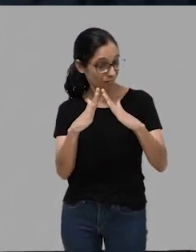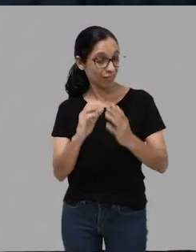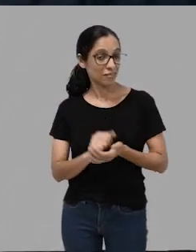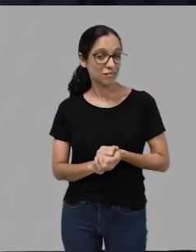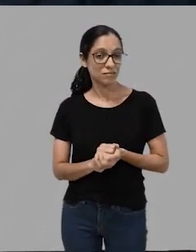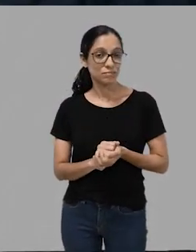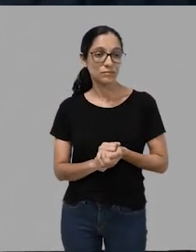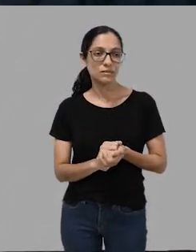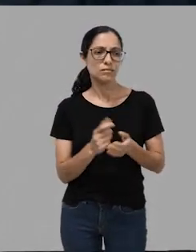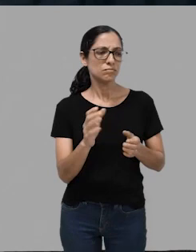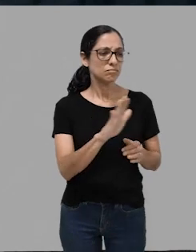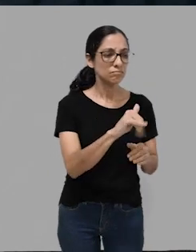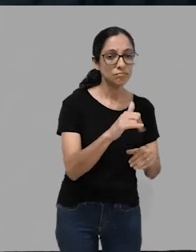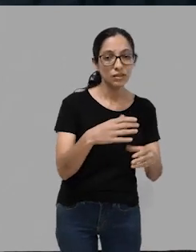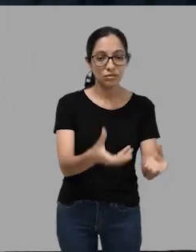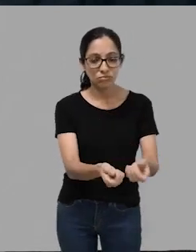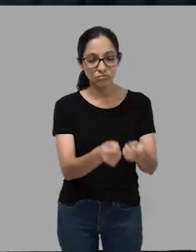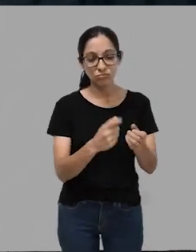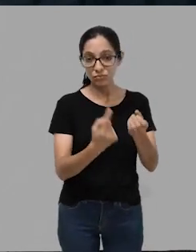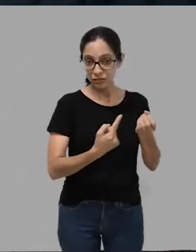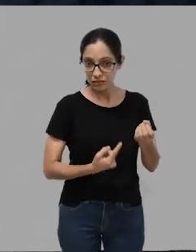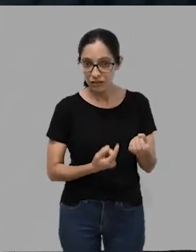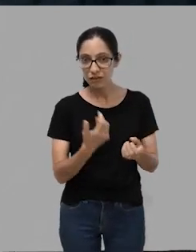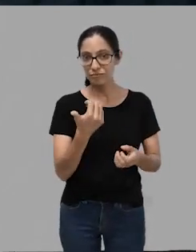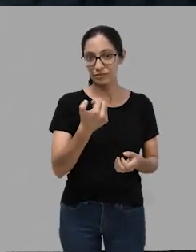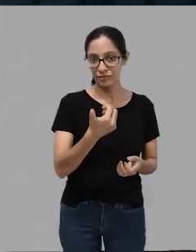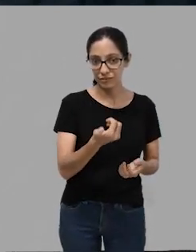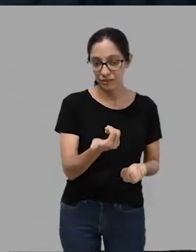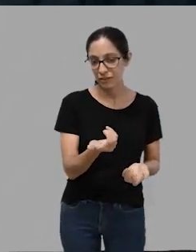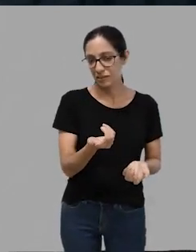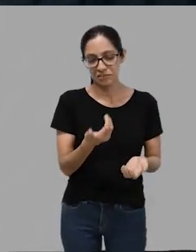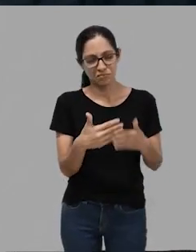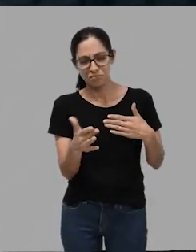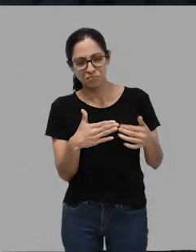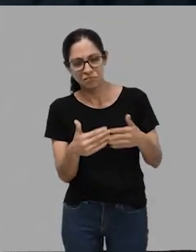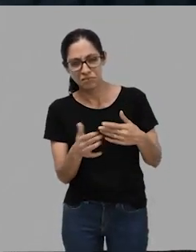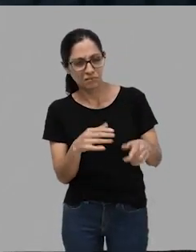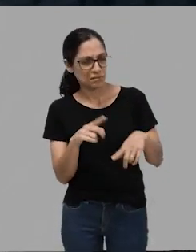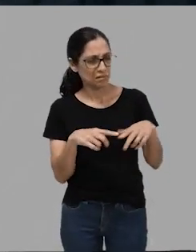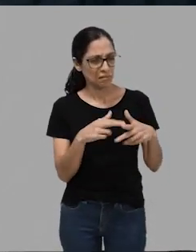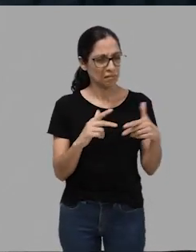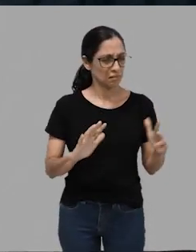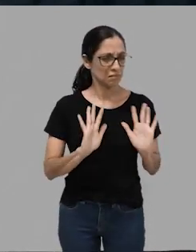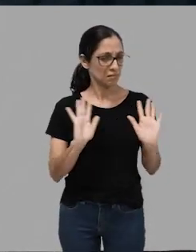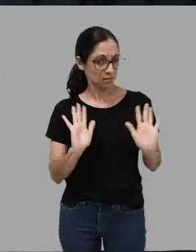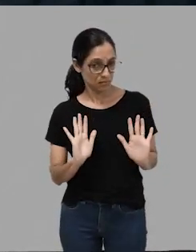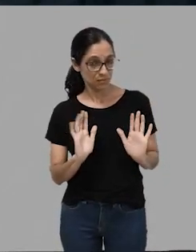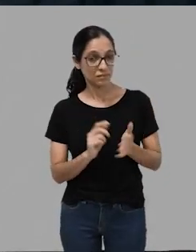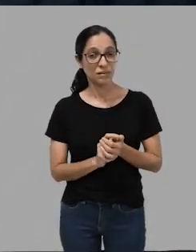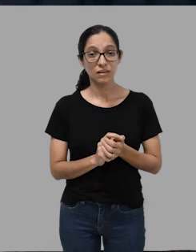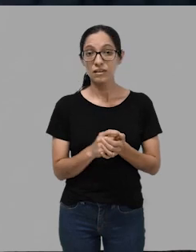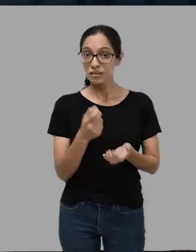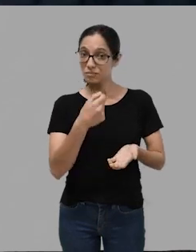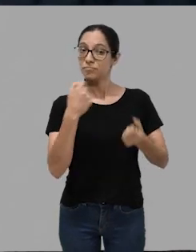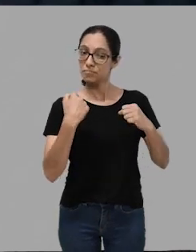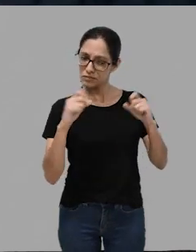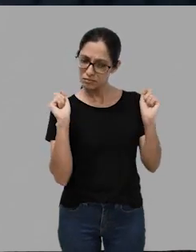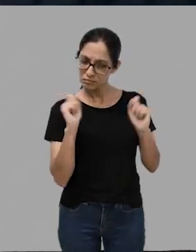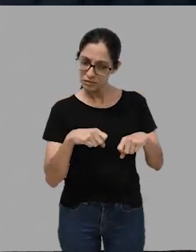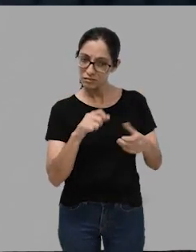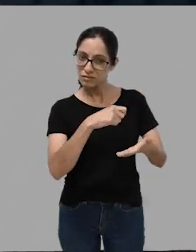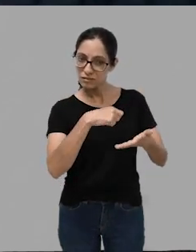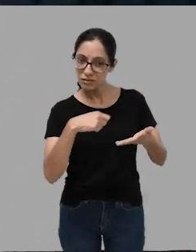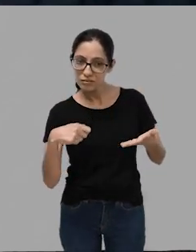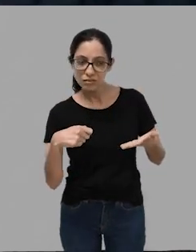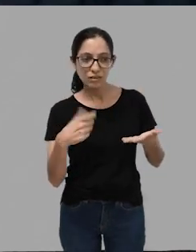Pegue um caderno Pegue uma caneta uma grafiteira um lápis qualquer coisa que escreva que